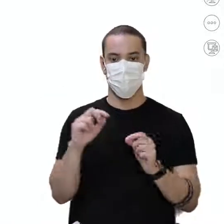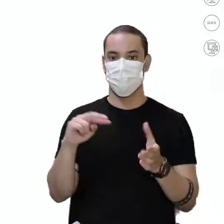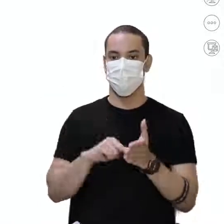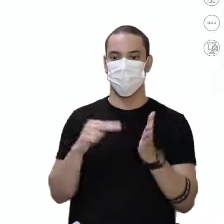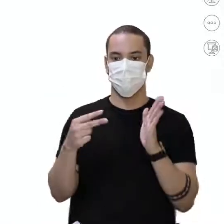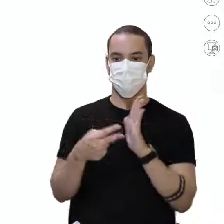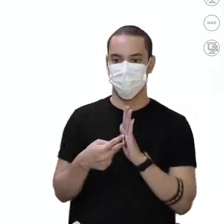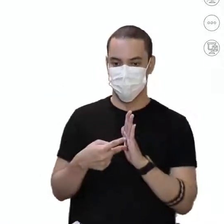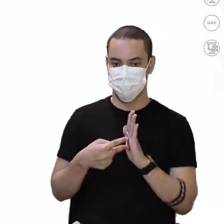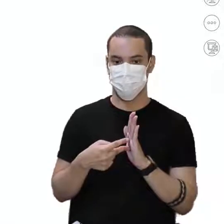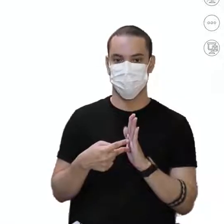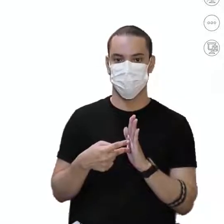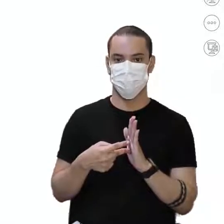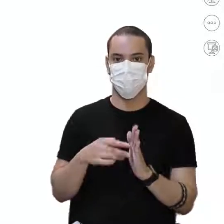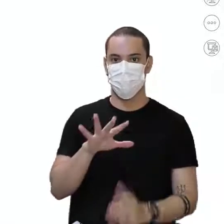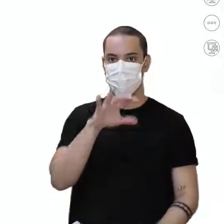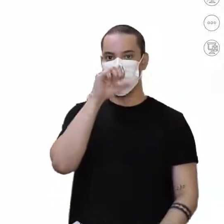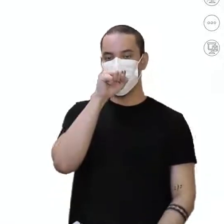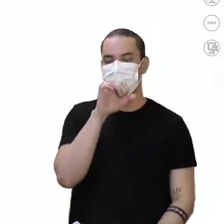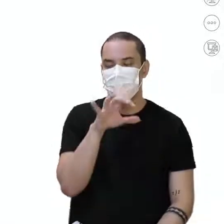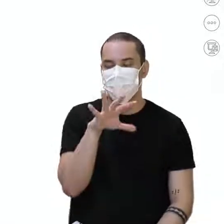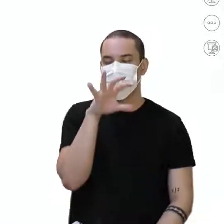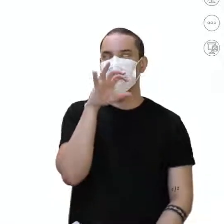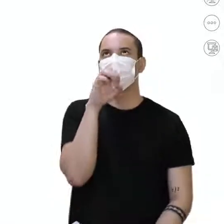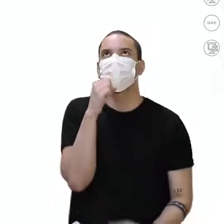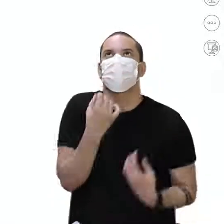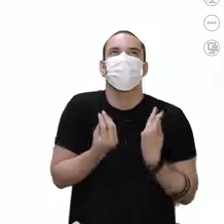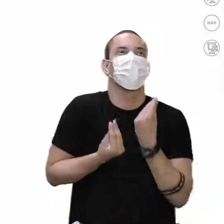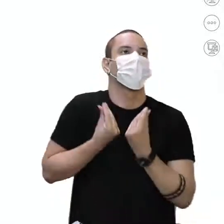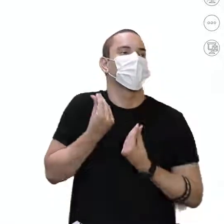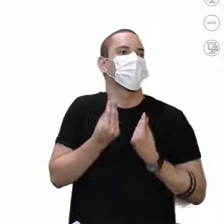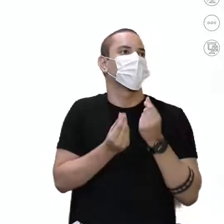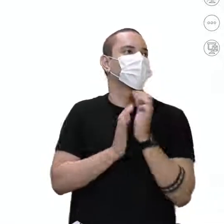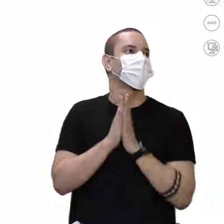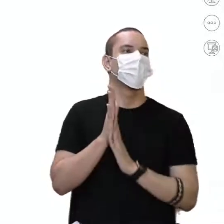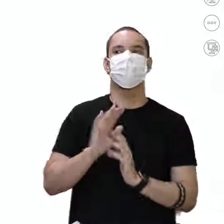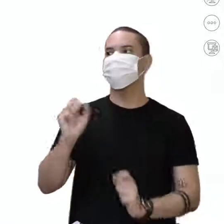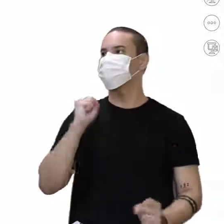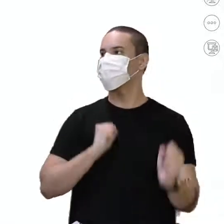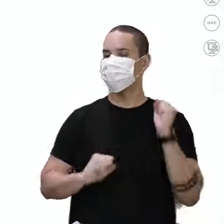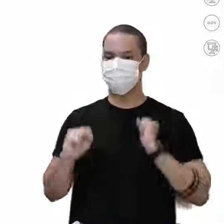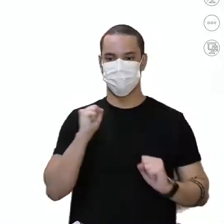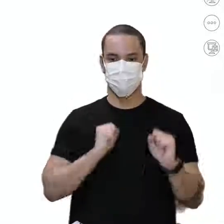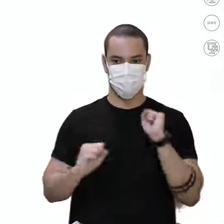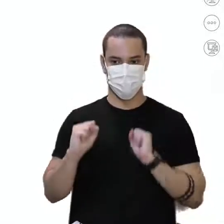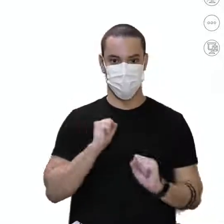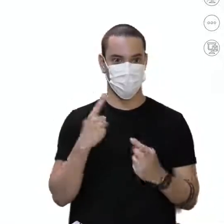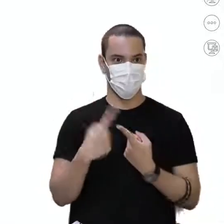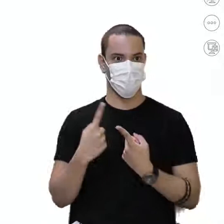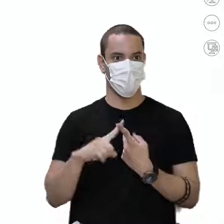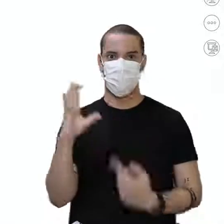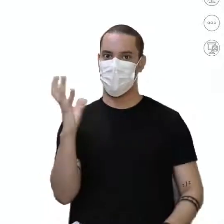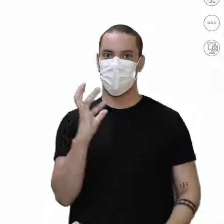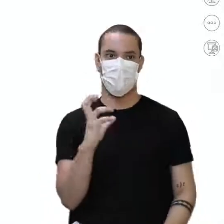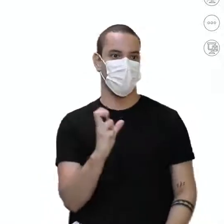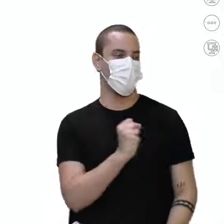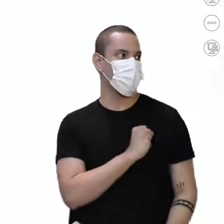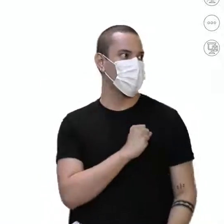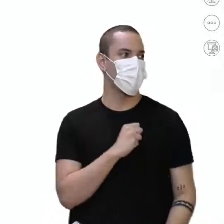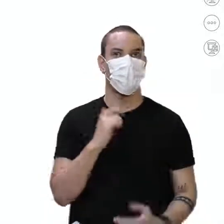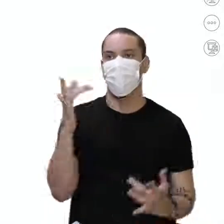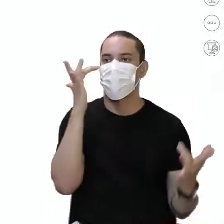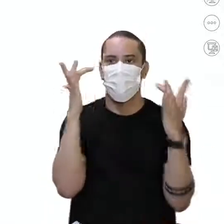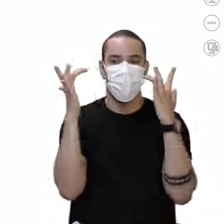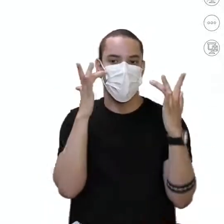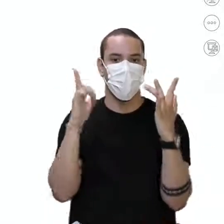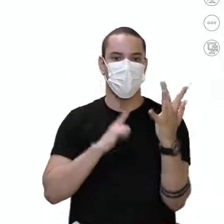que significa a respiração ofegante, porque você está in love, você está muito apaixonado e